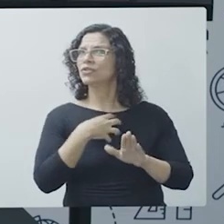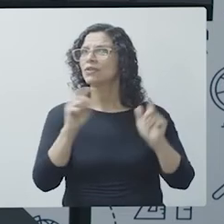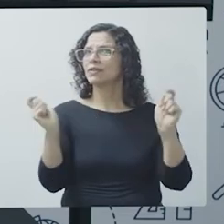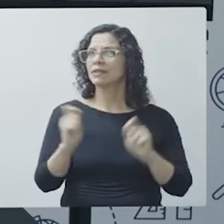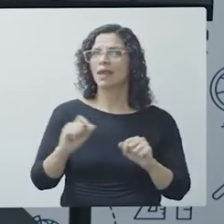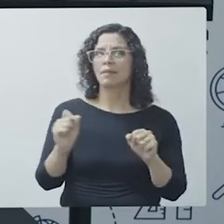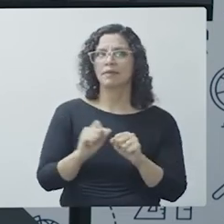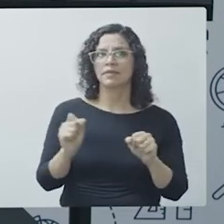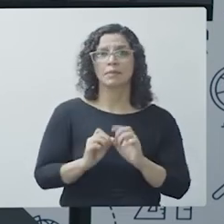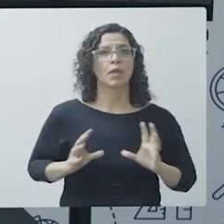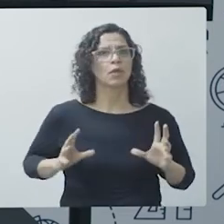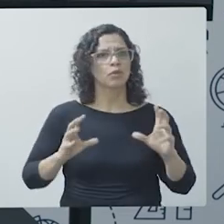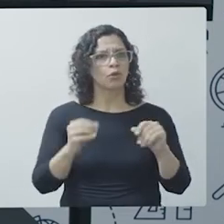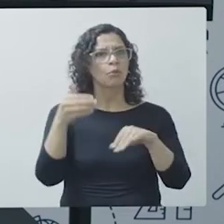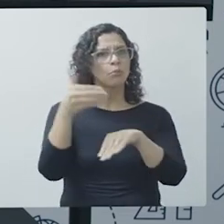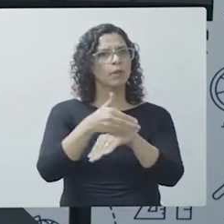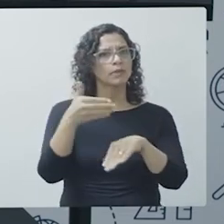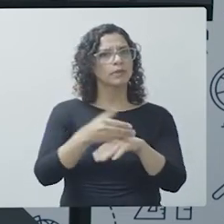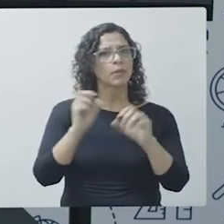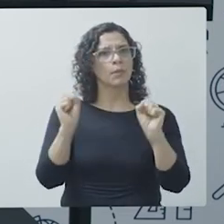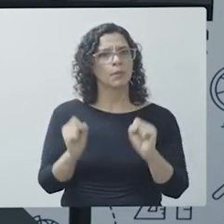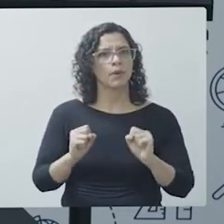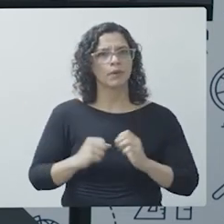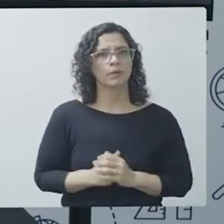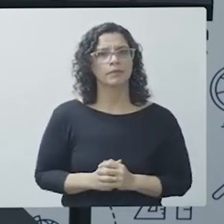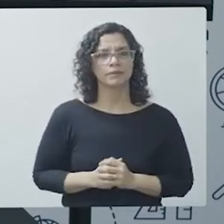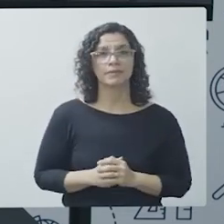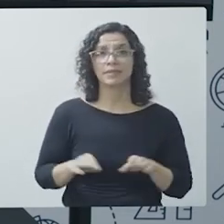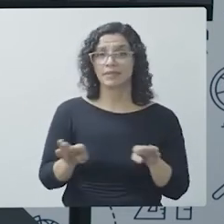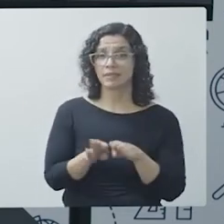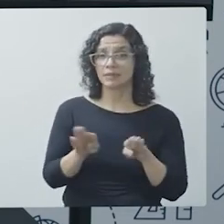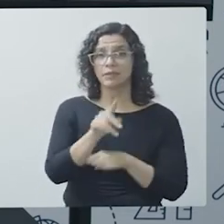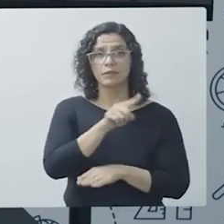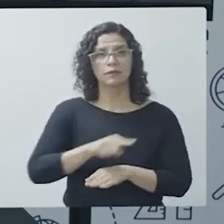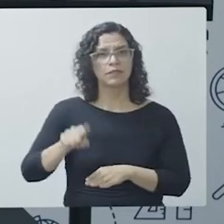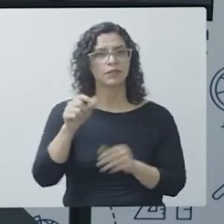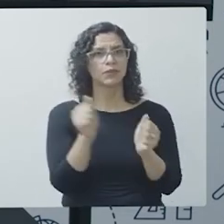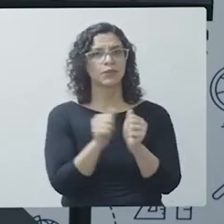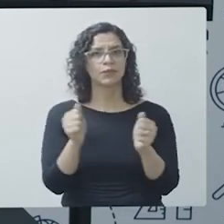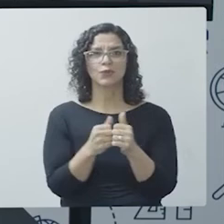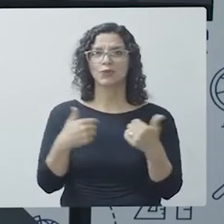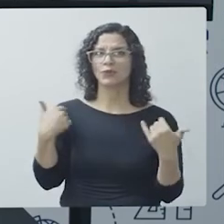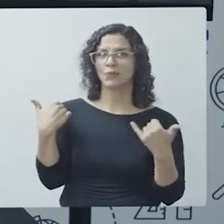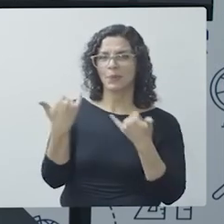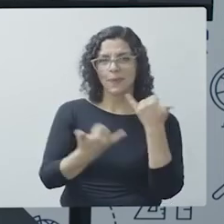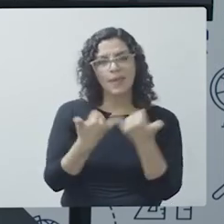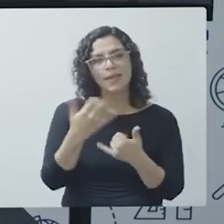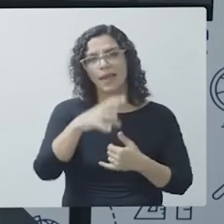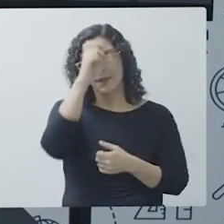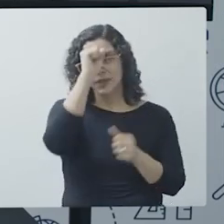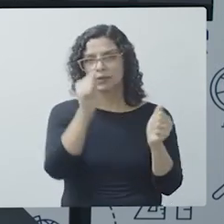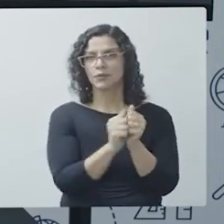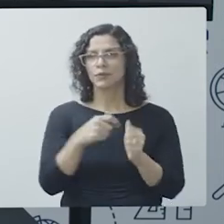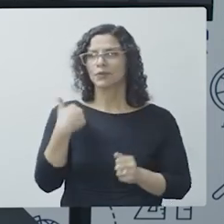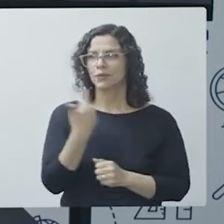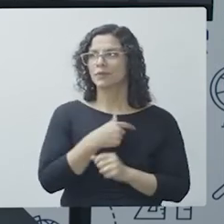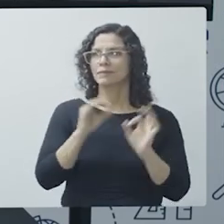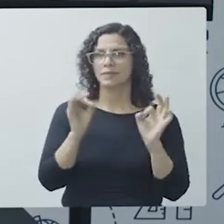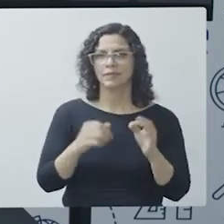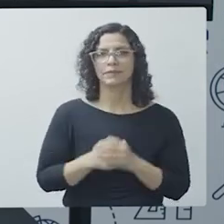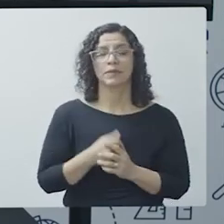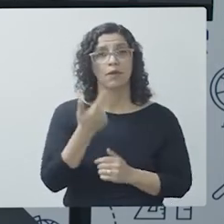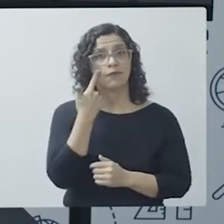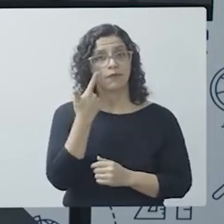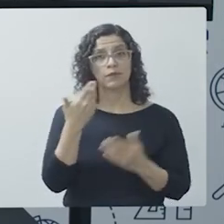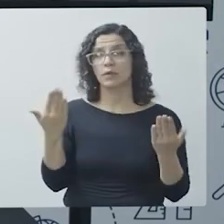mostramos outras opções para que todo mundo participe, todo mundo se divirta e aprenda junto com a